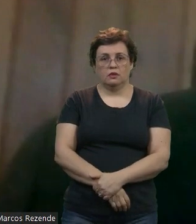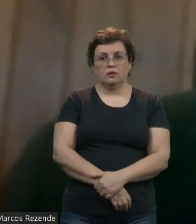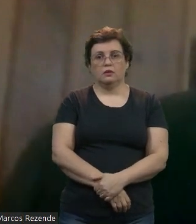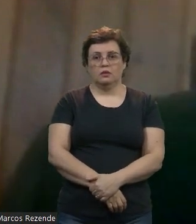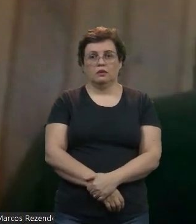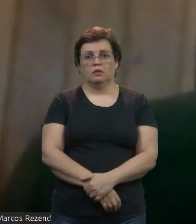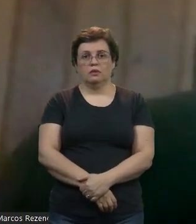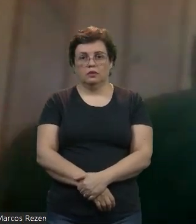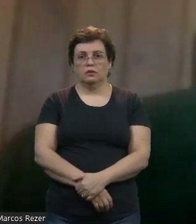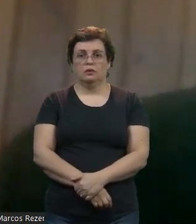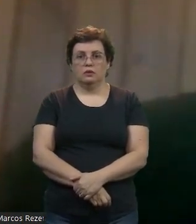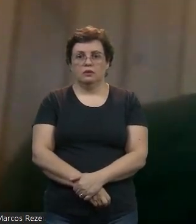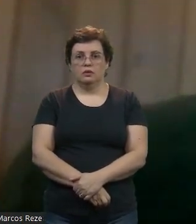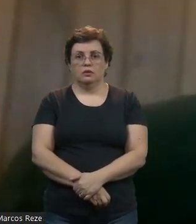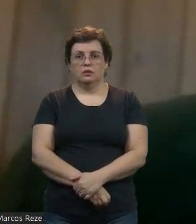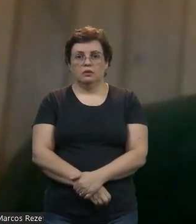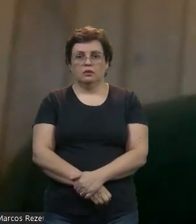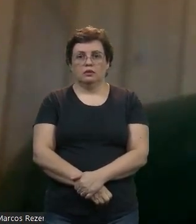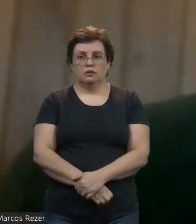o teste com